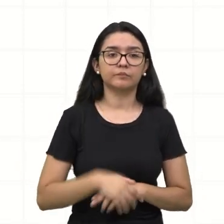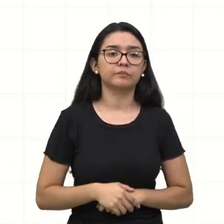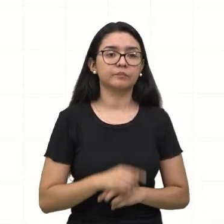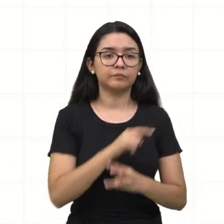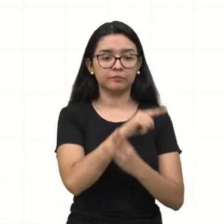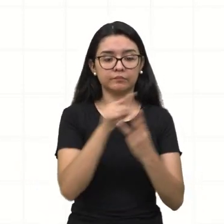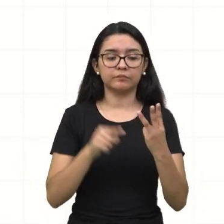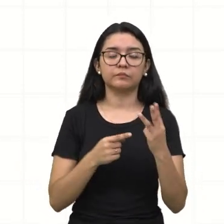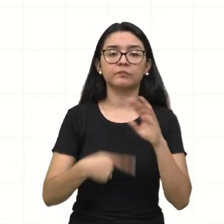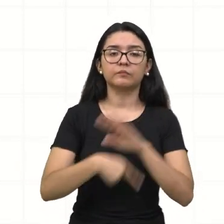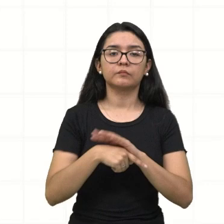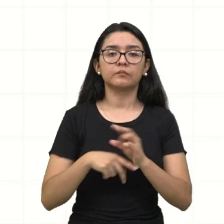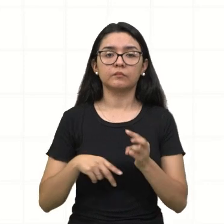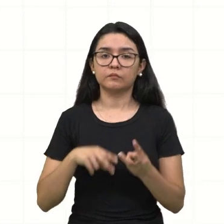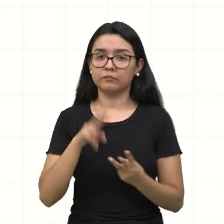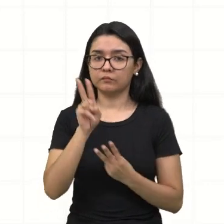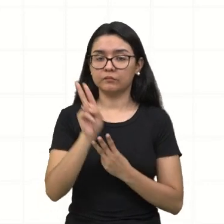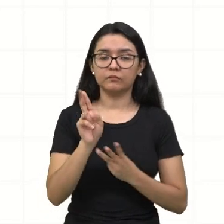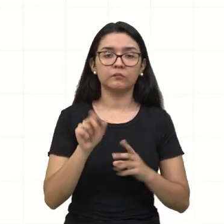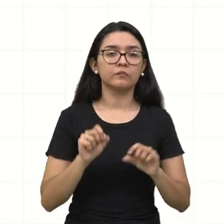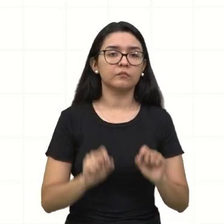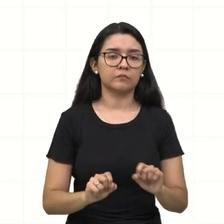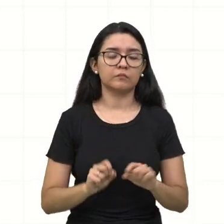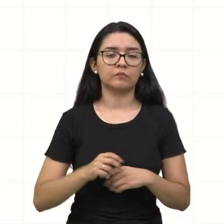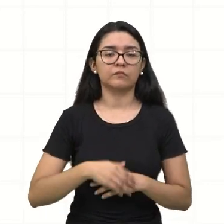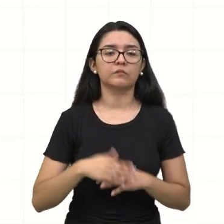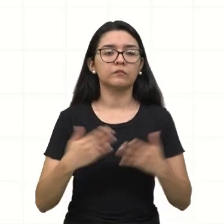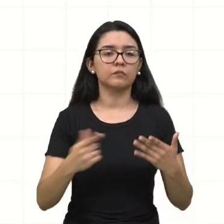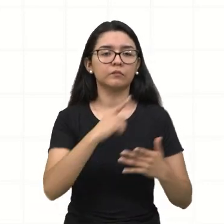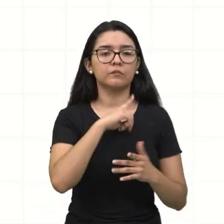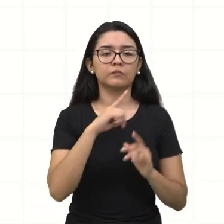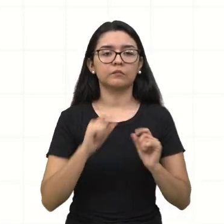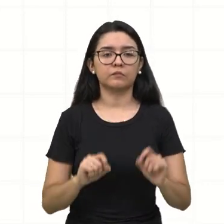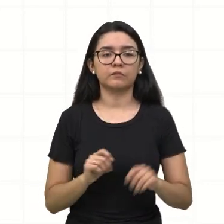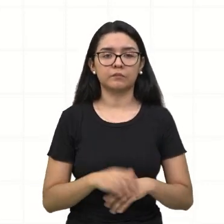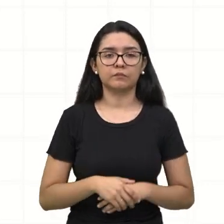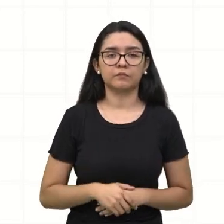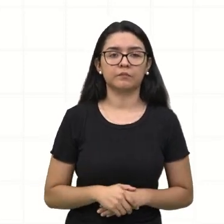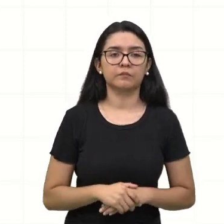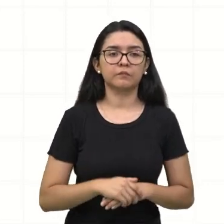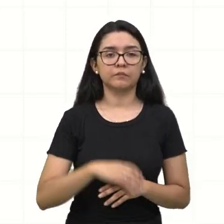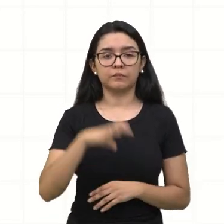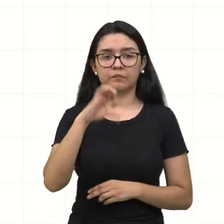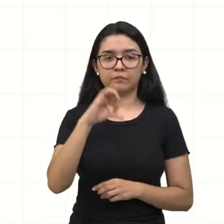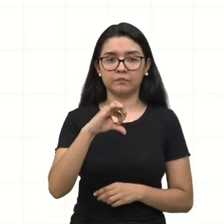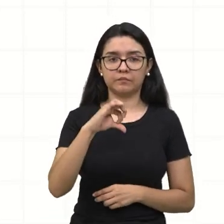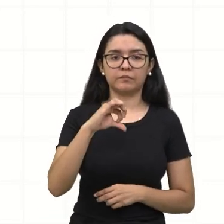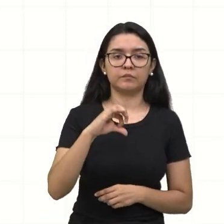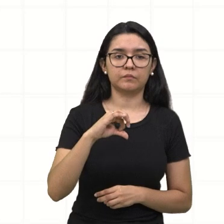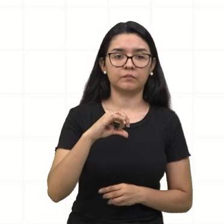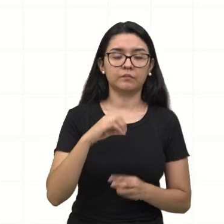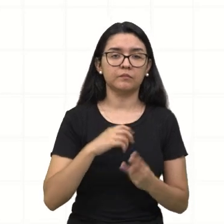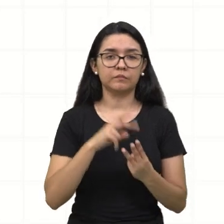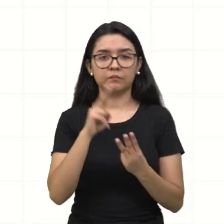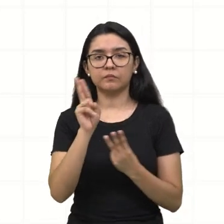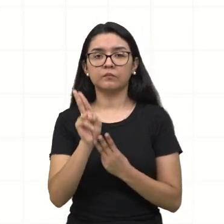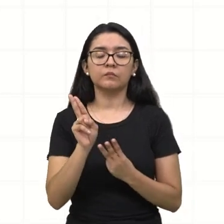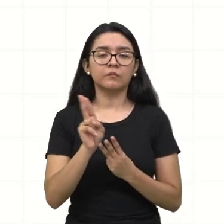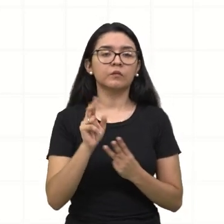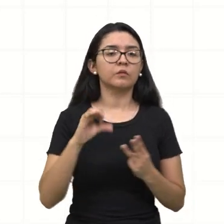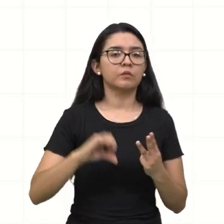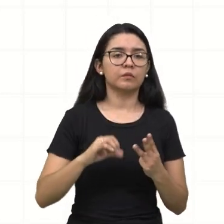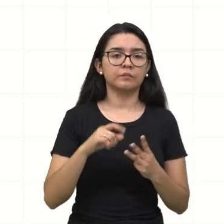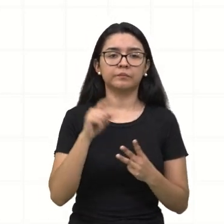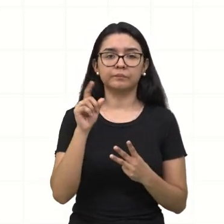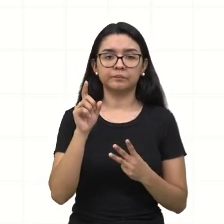à ordem das unidades. Então nós temos aqui, né, 9 unidades. E aqui nós vamos ter